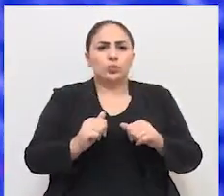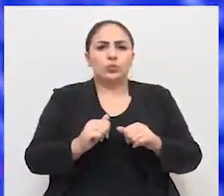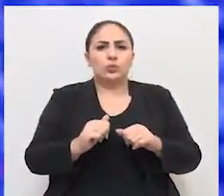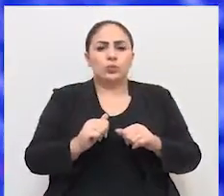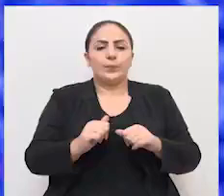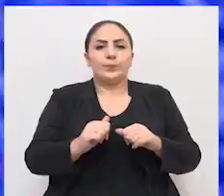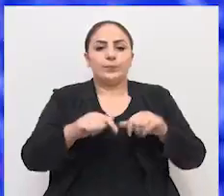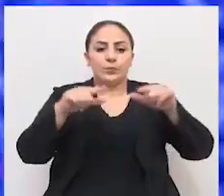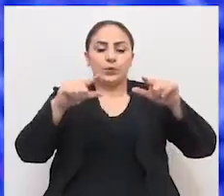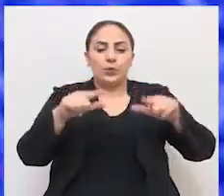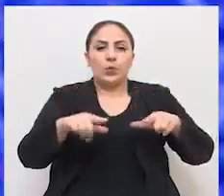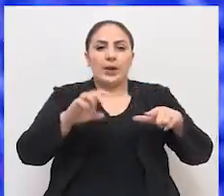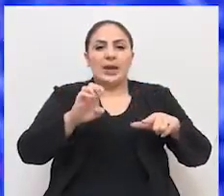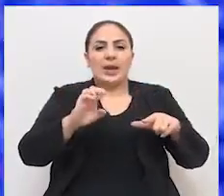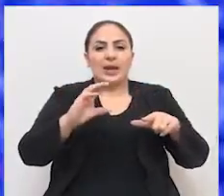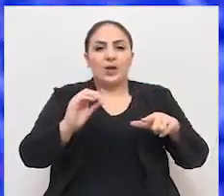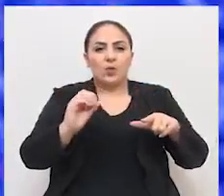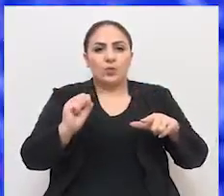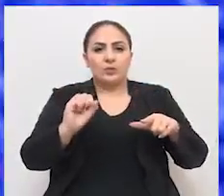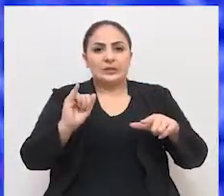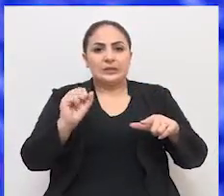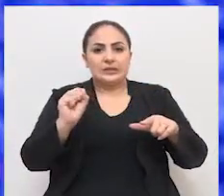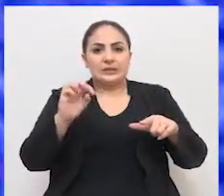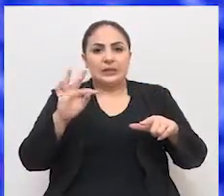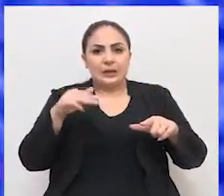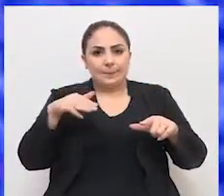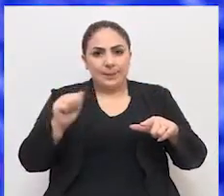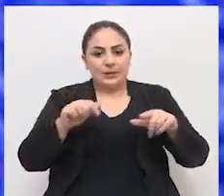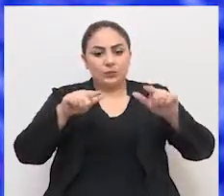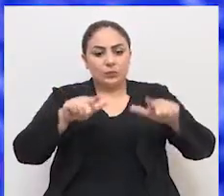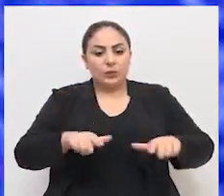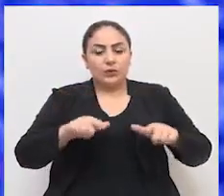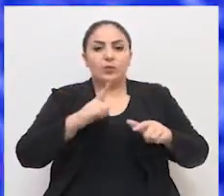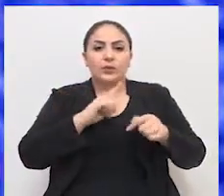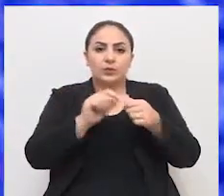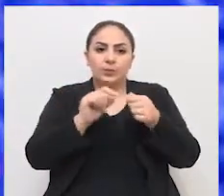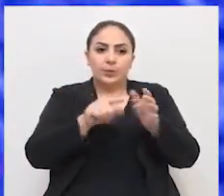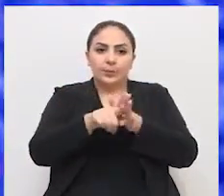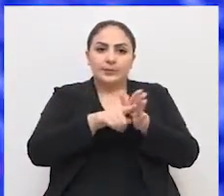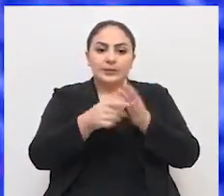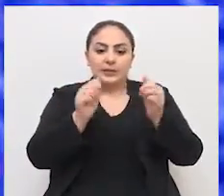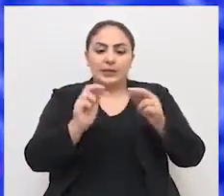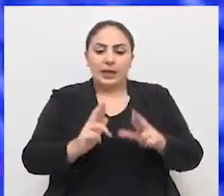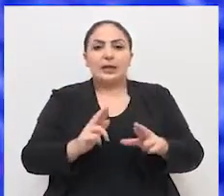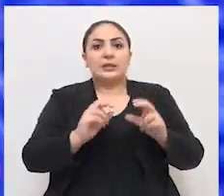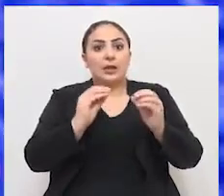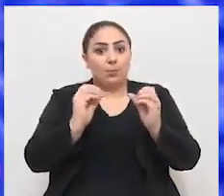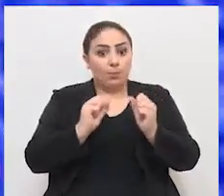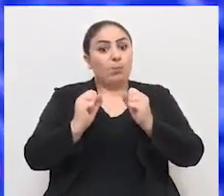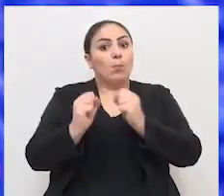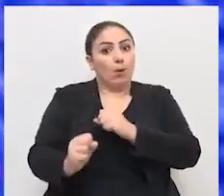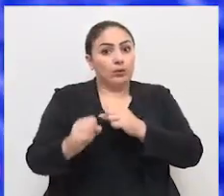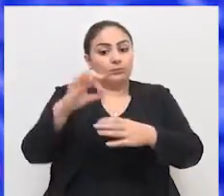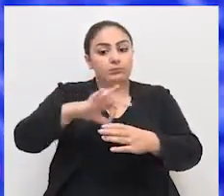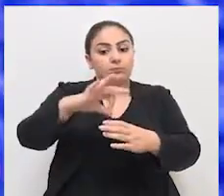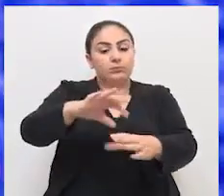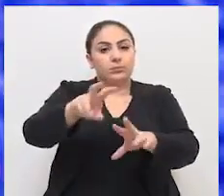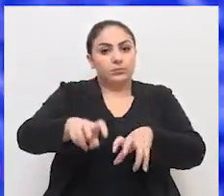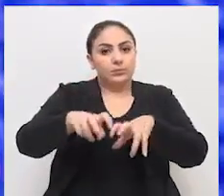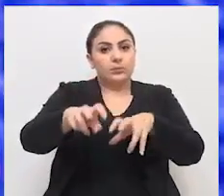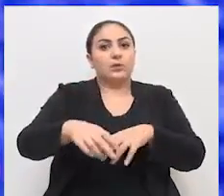o ecossistema do local, foi feito então um levantamento dessas áreas agricultáveis que